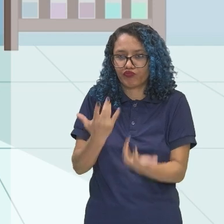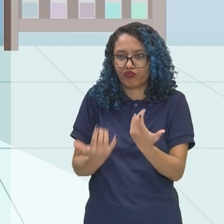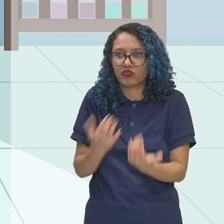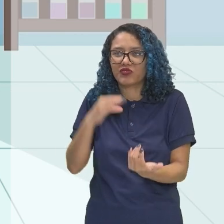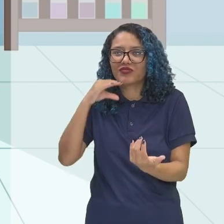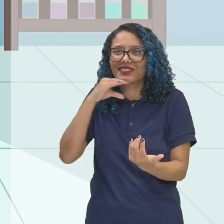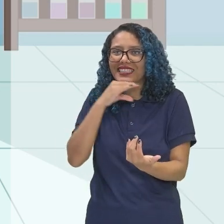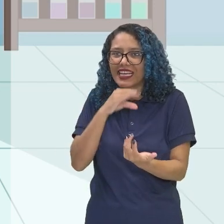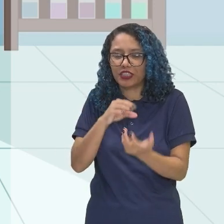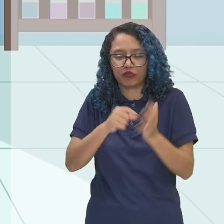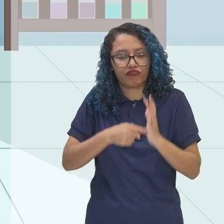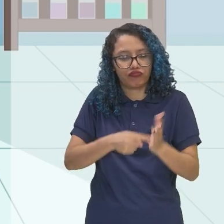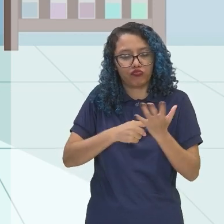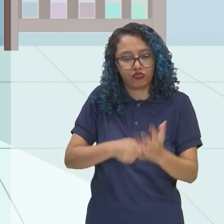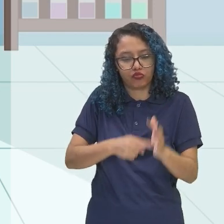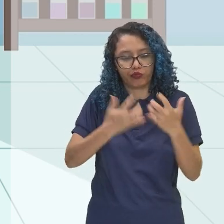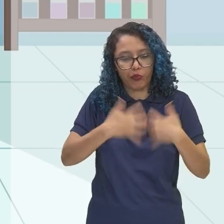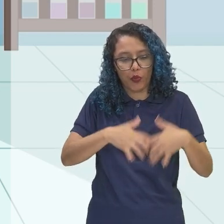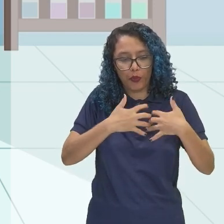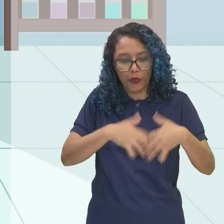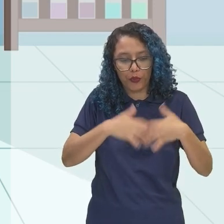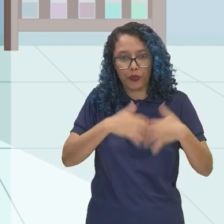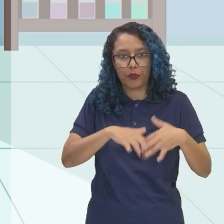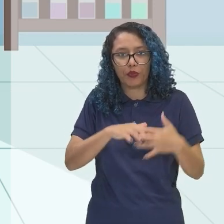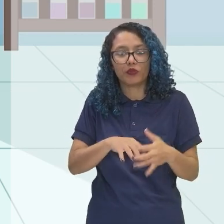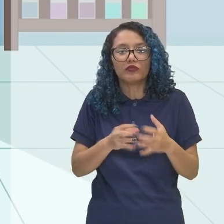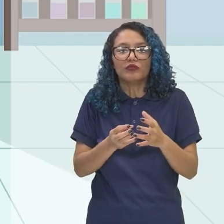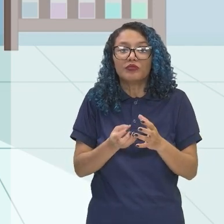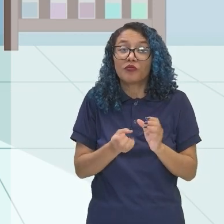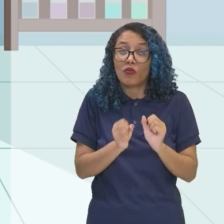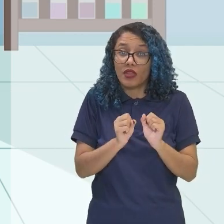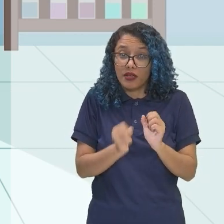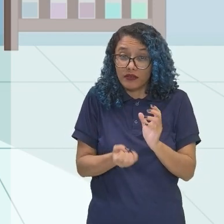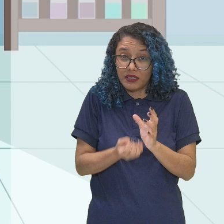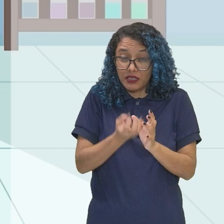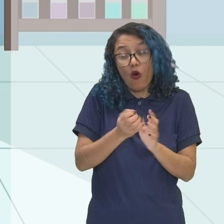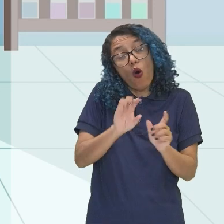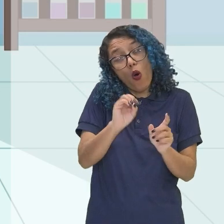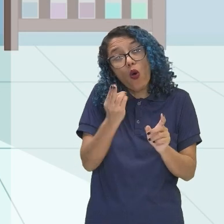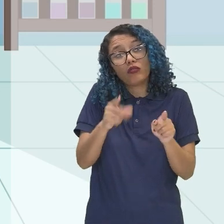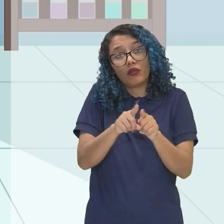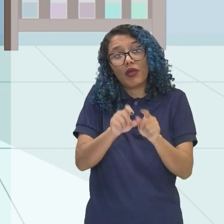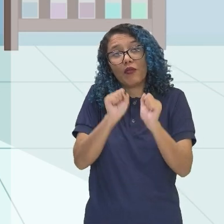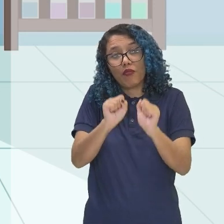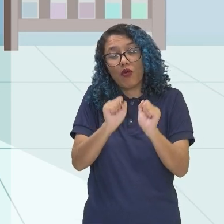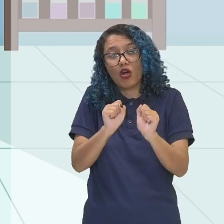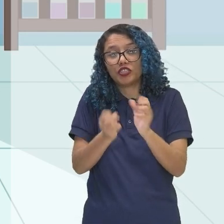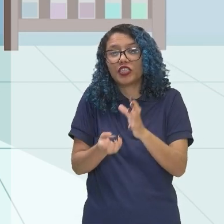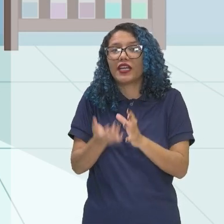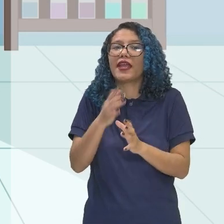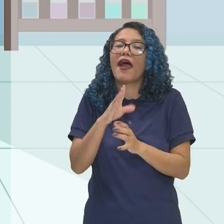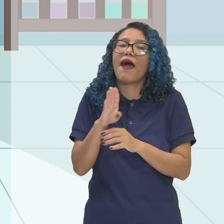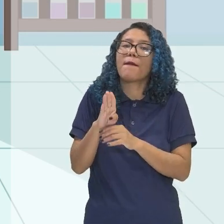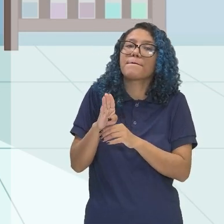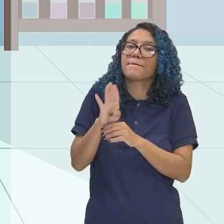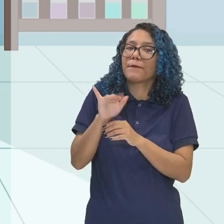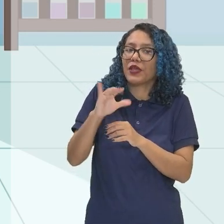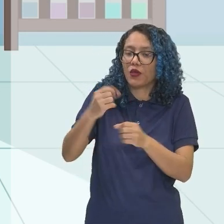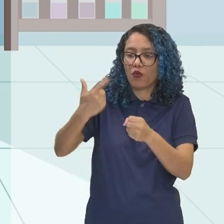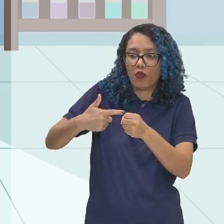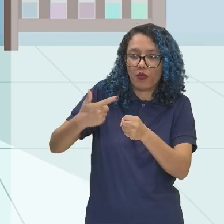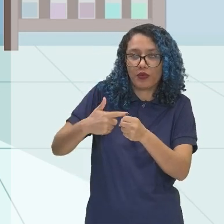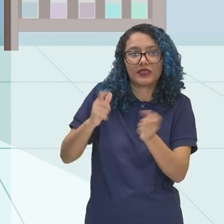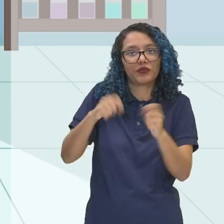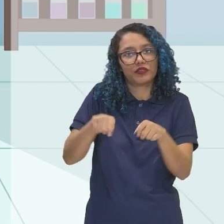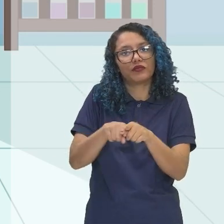acionar turbinas, ou convertida em biocombustíveis para geração de